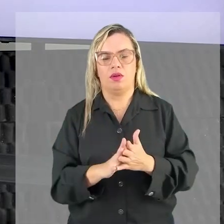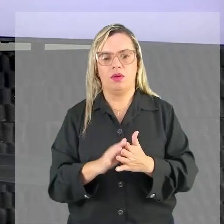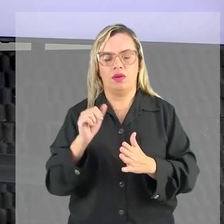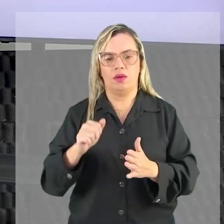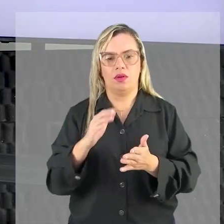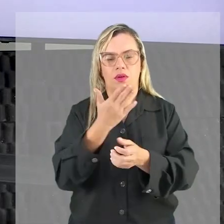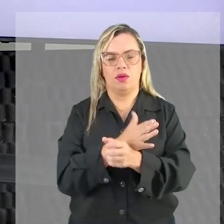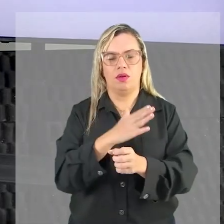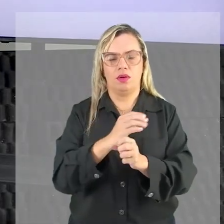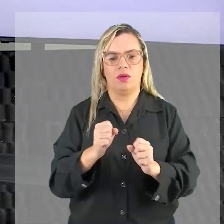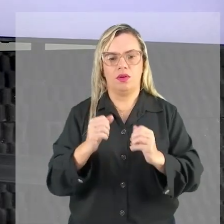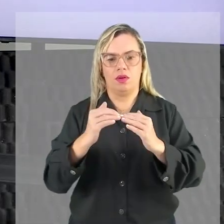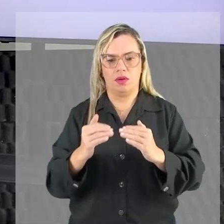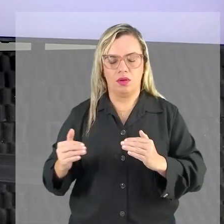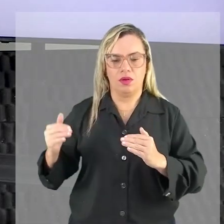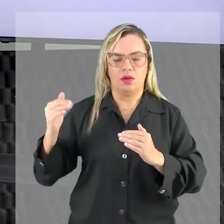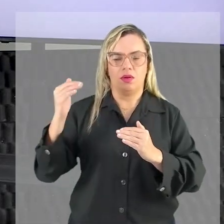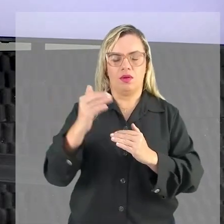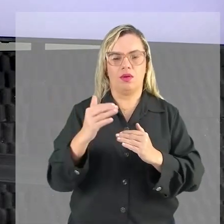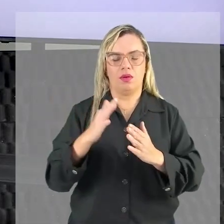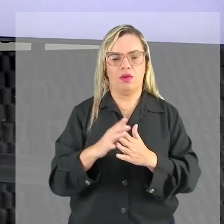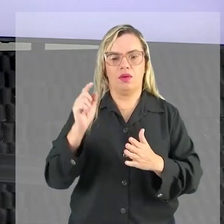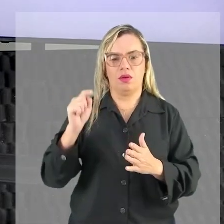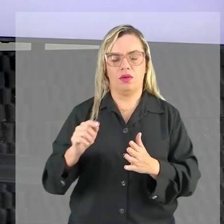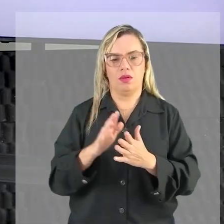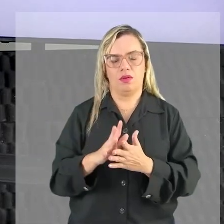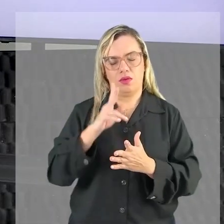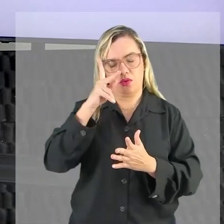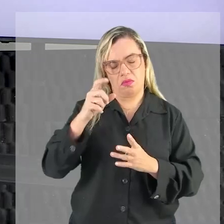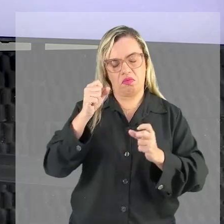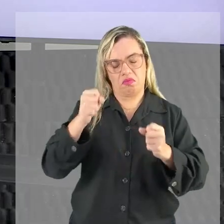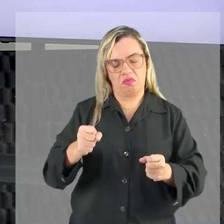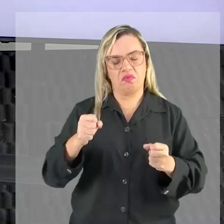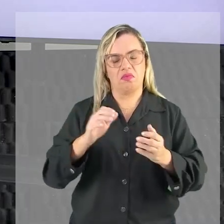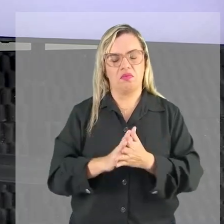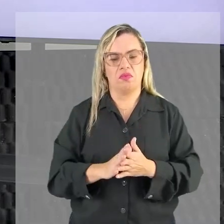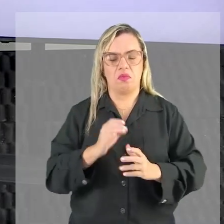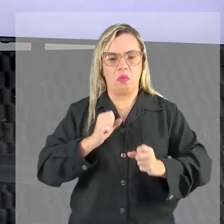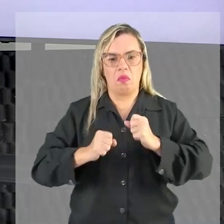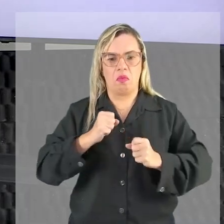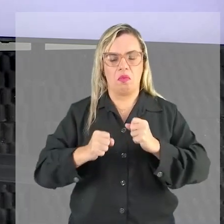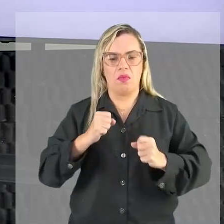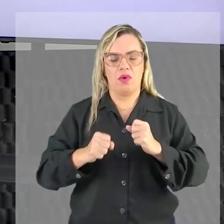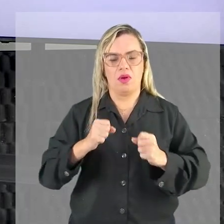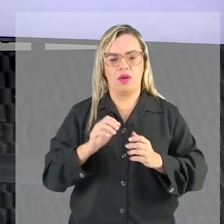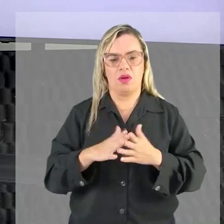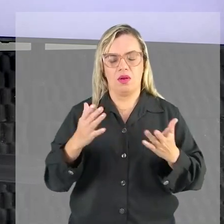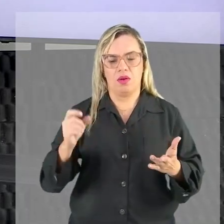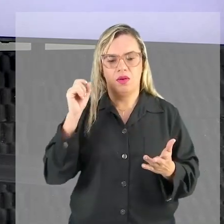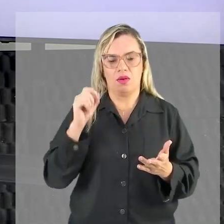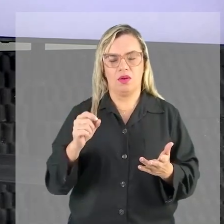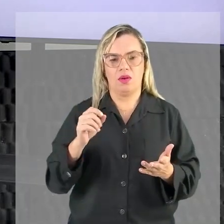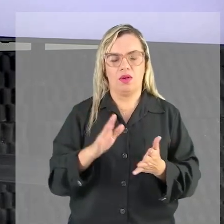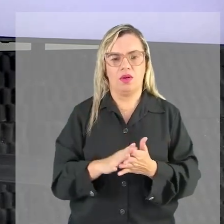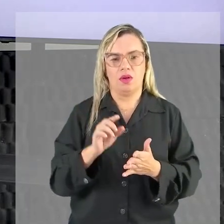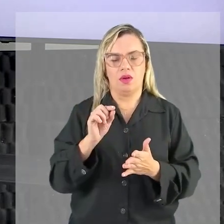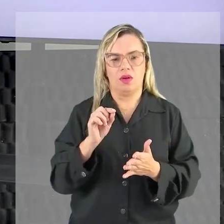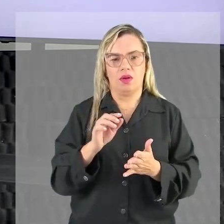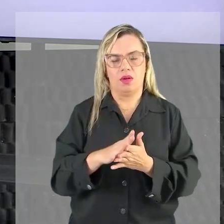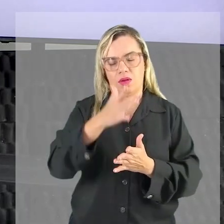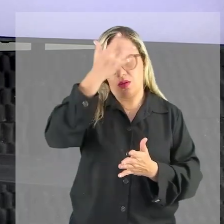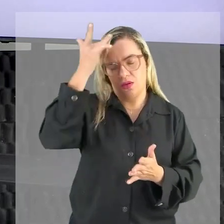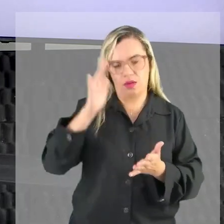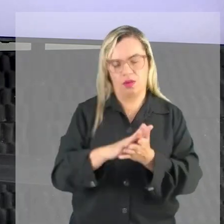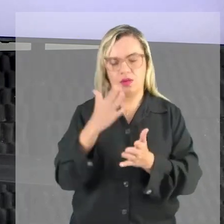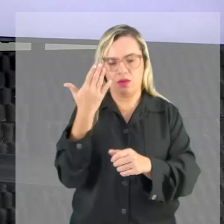físicas de alta intensidade, de intensidade vigorosa. São aquelas atividades onde o indivíduo, ao praticar